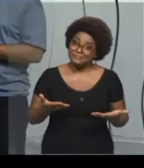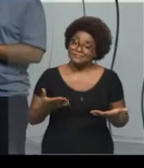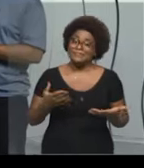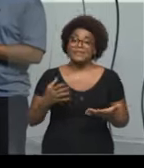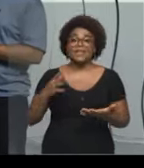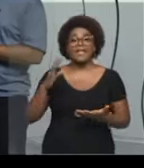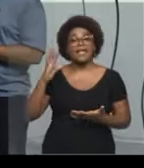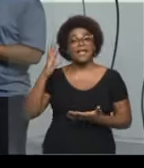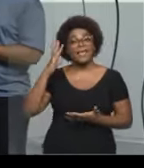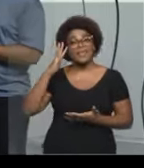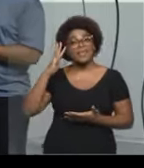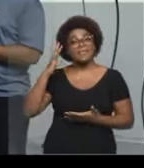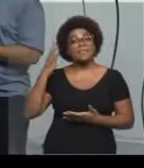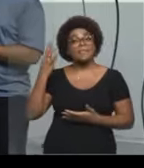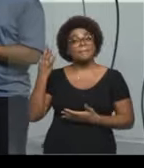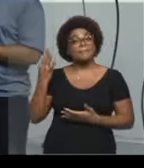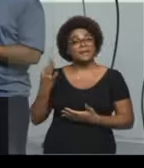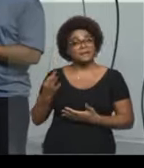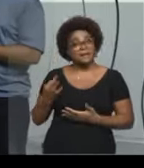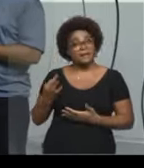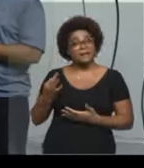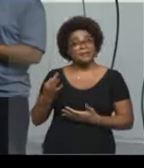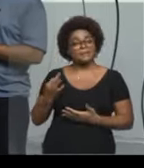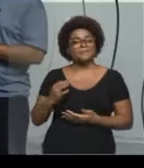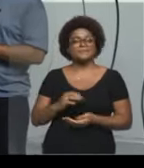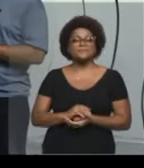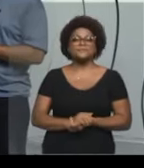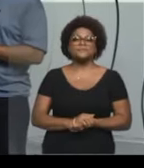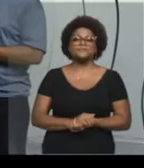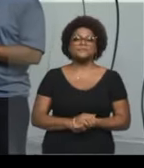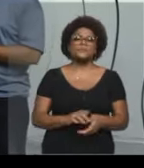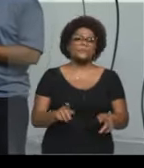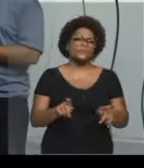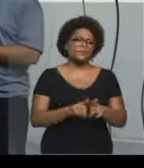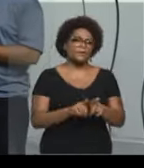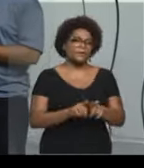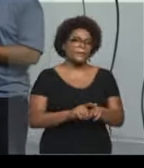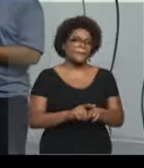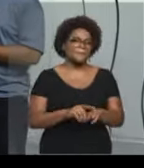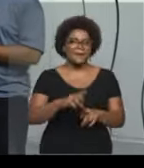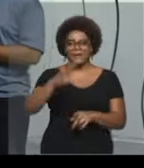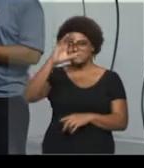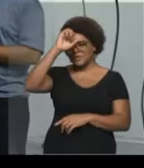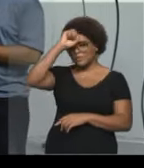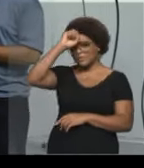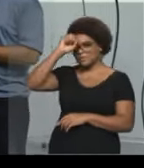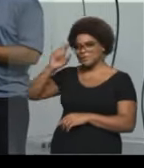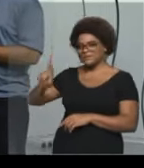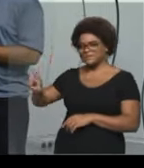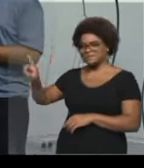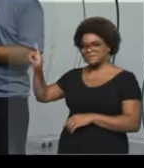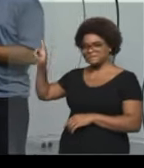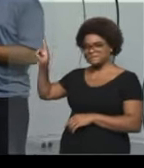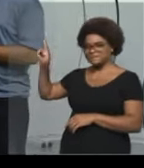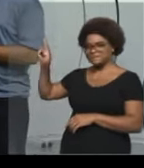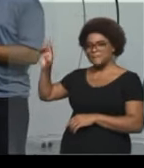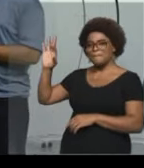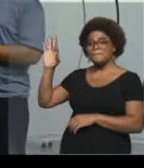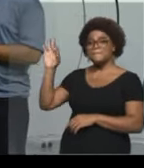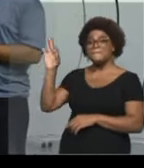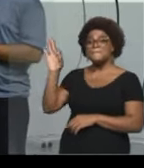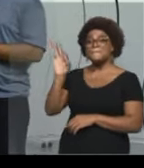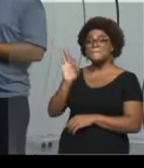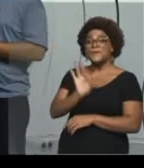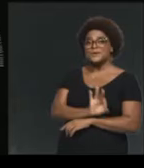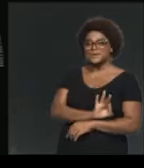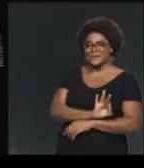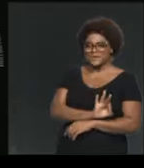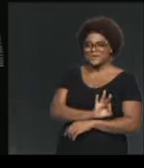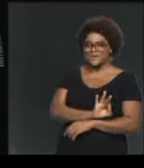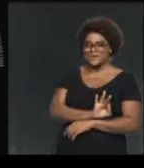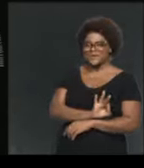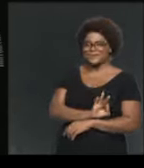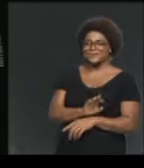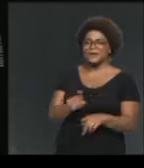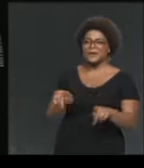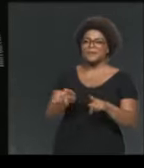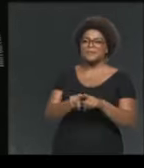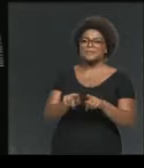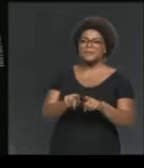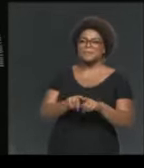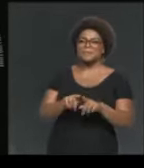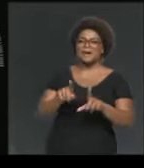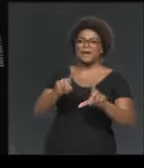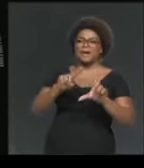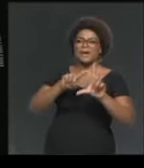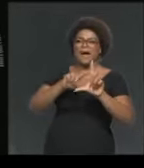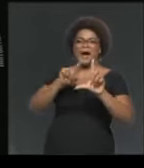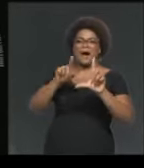porcentagem, né? Que depois vai ajudar na matemática financeira, né? Bastante. Vamos ver sobre ângulos e medidas, aí vamos